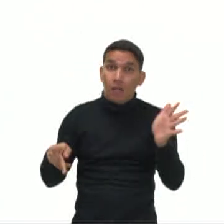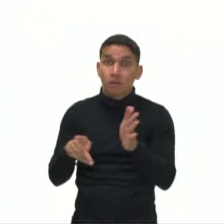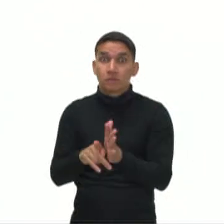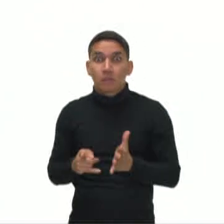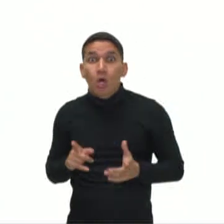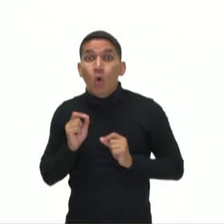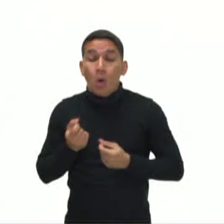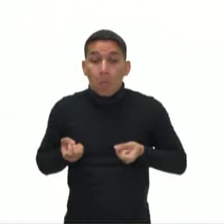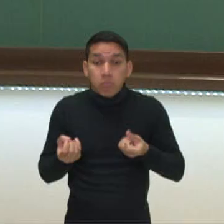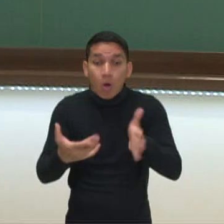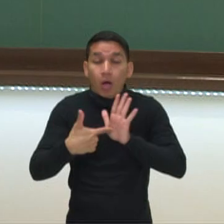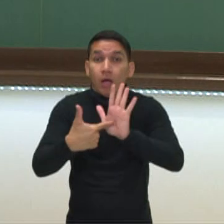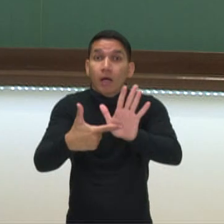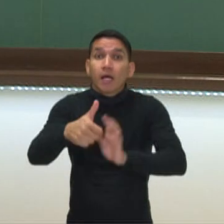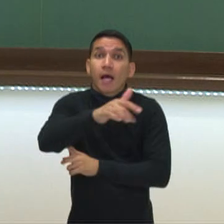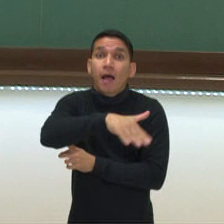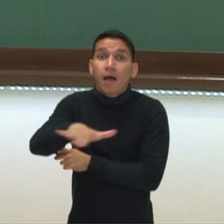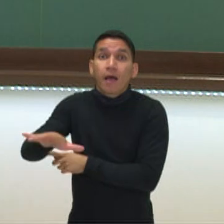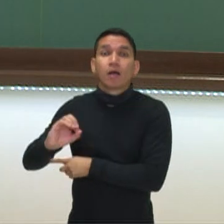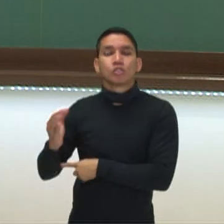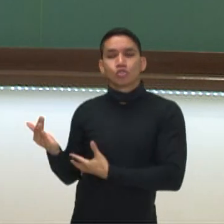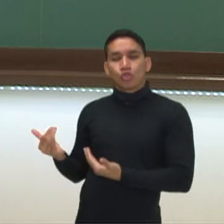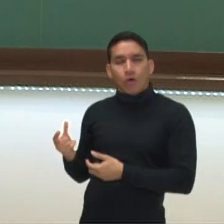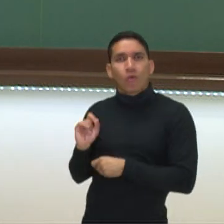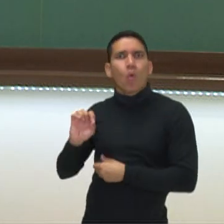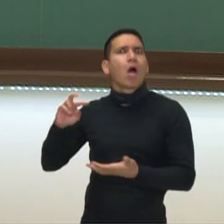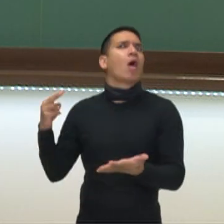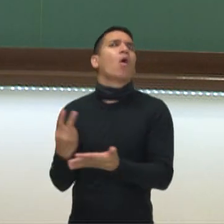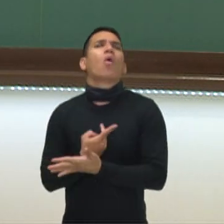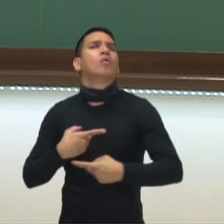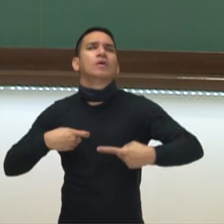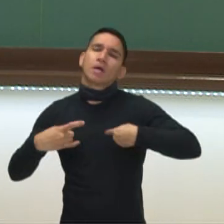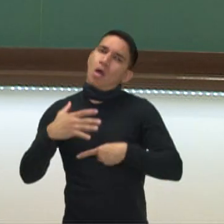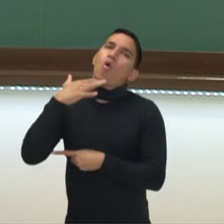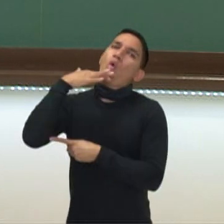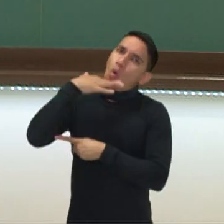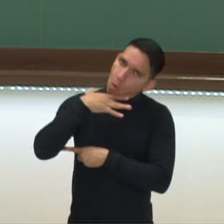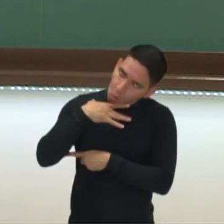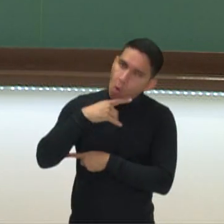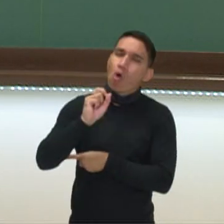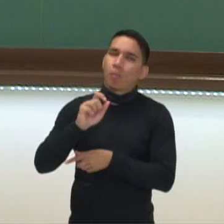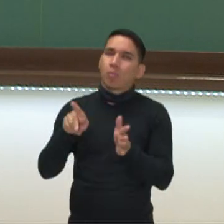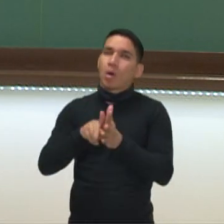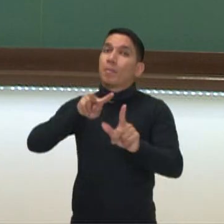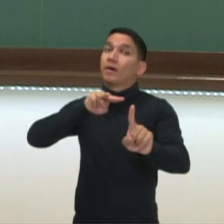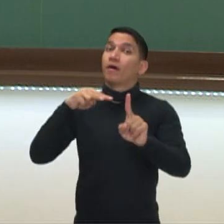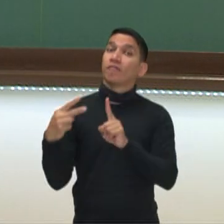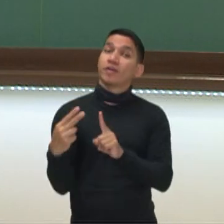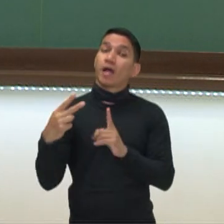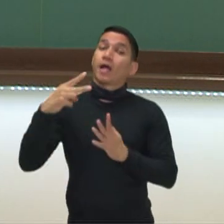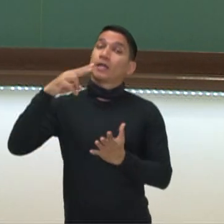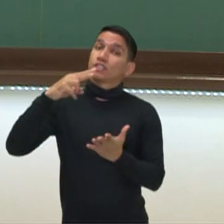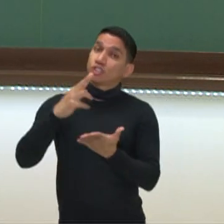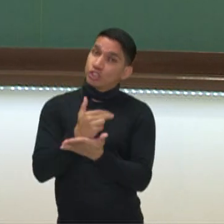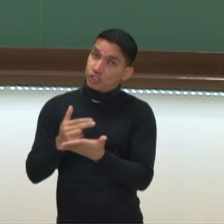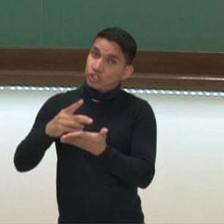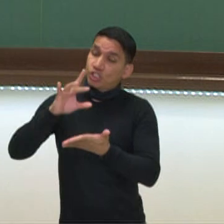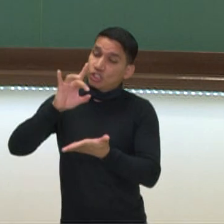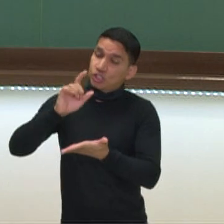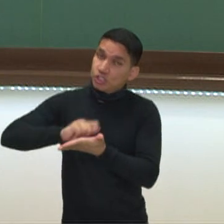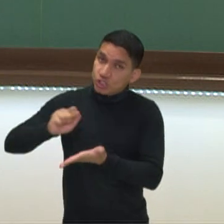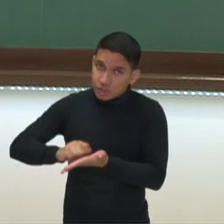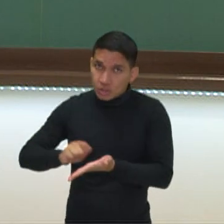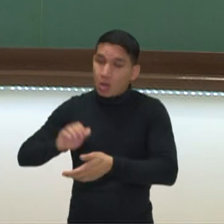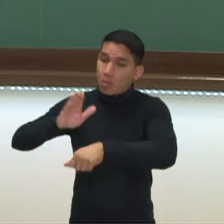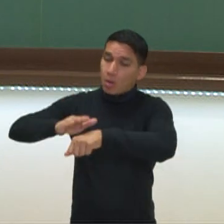vezes infantil, do adolescente, o que estava acontecendo na guerra. Claro, com a visão de quem editou, do editor, do autor da revista